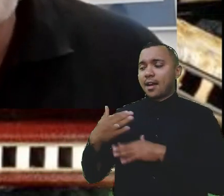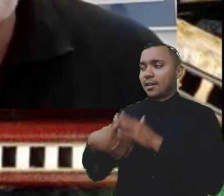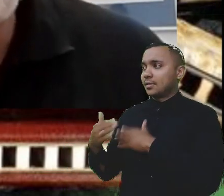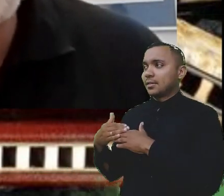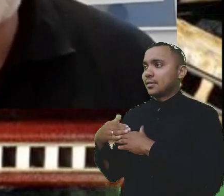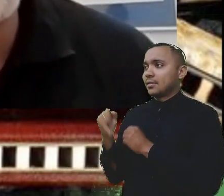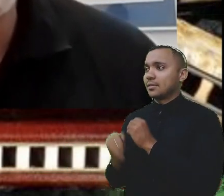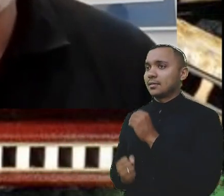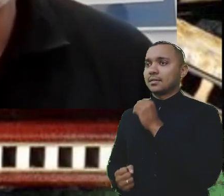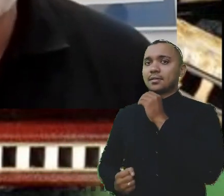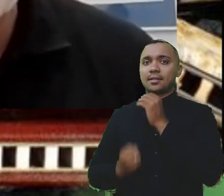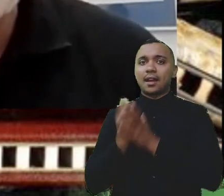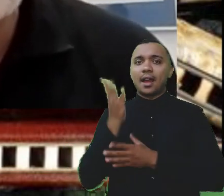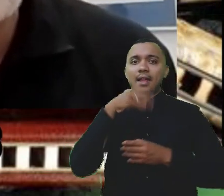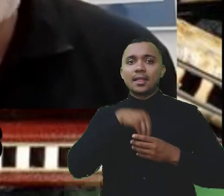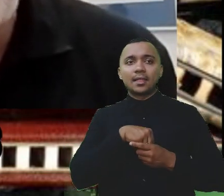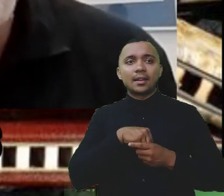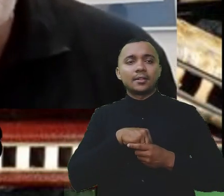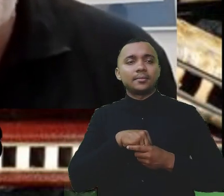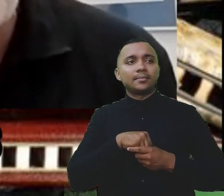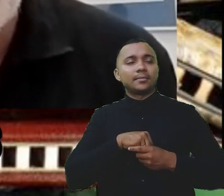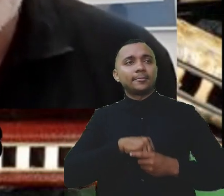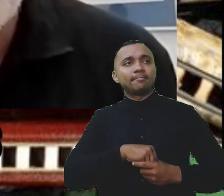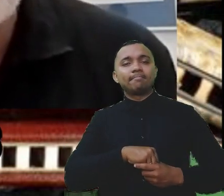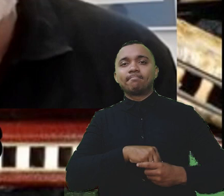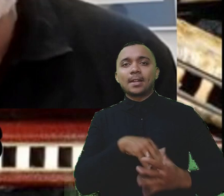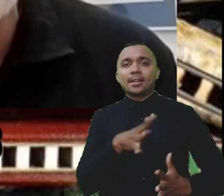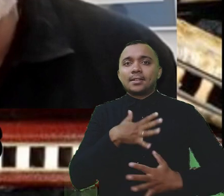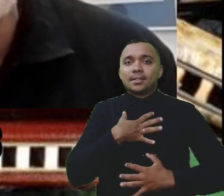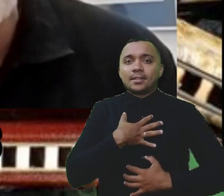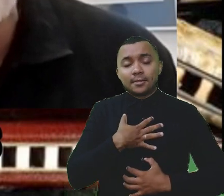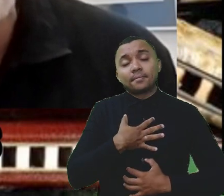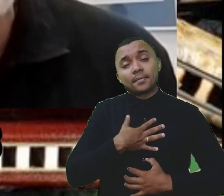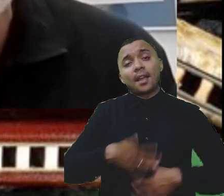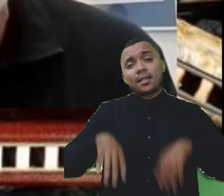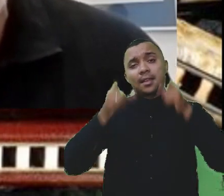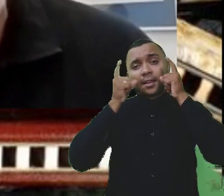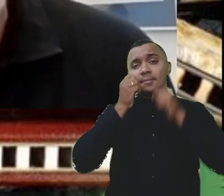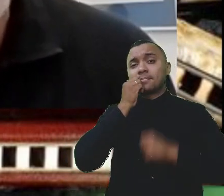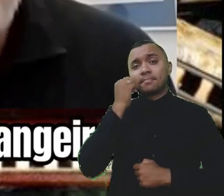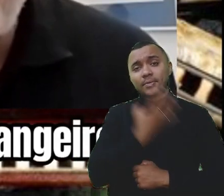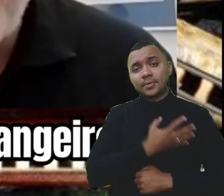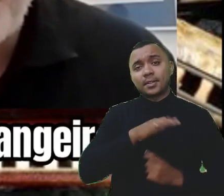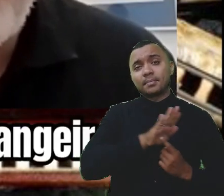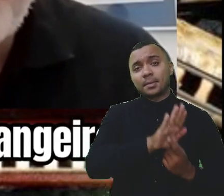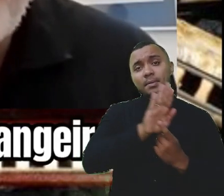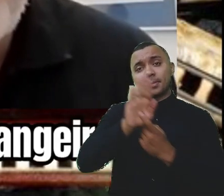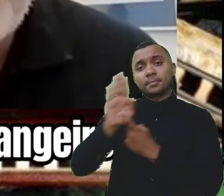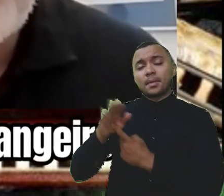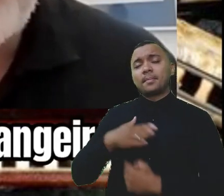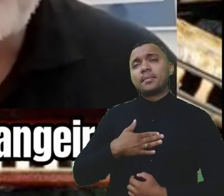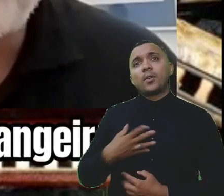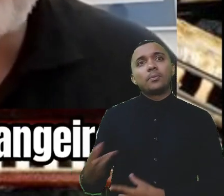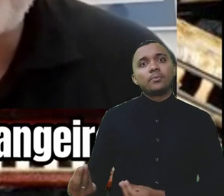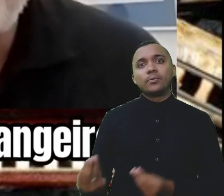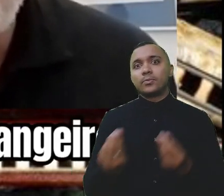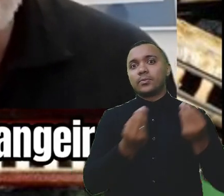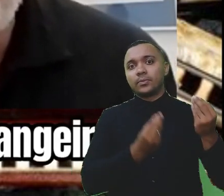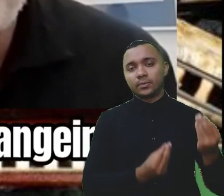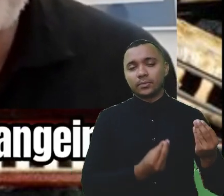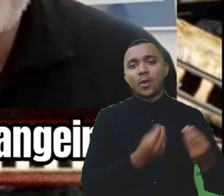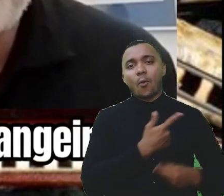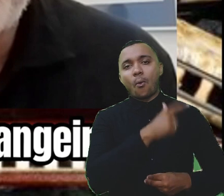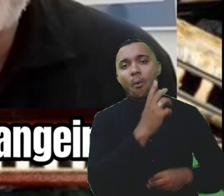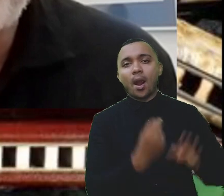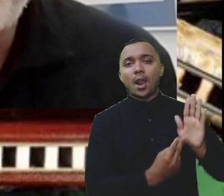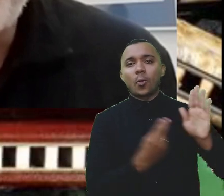gerida dentro do nosso alcance. Então, é interessante tocar outras peças. E eu toco bastante peças de